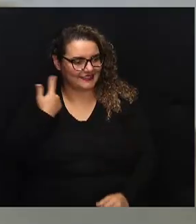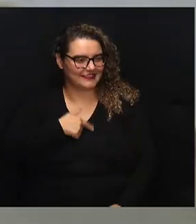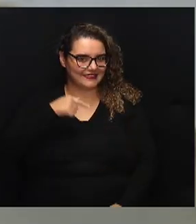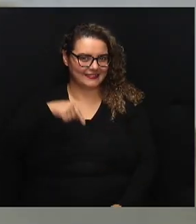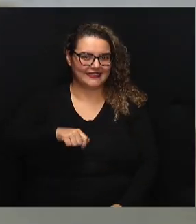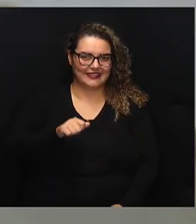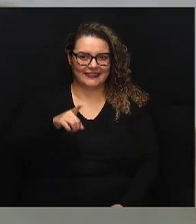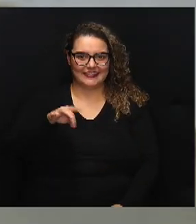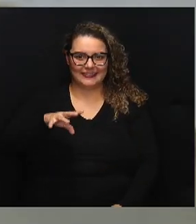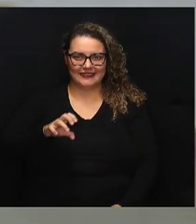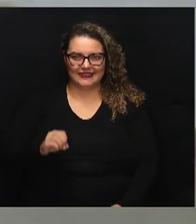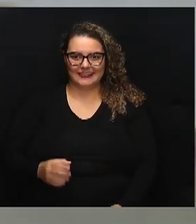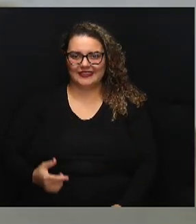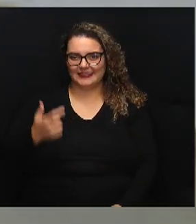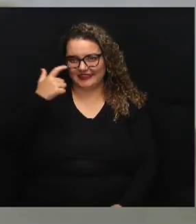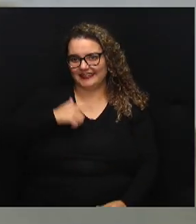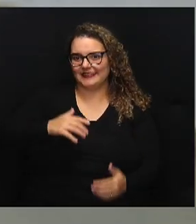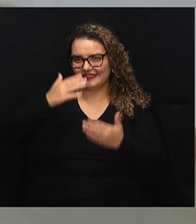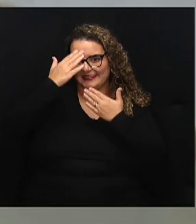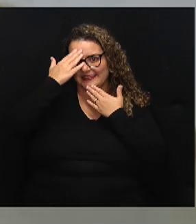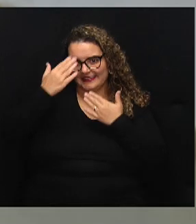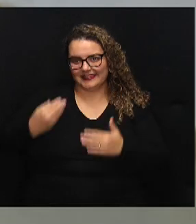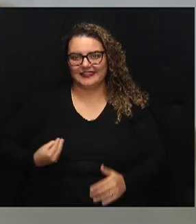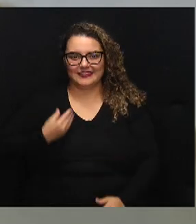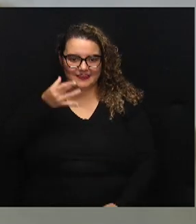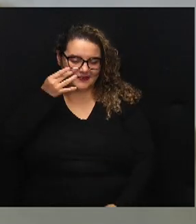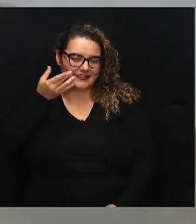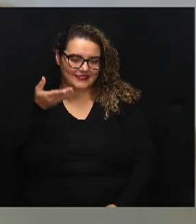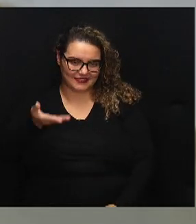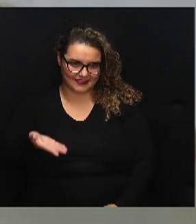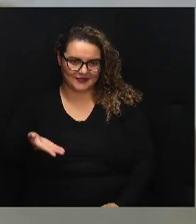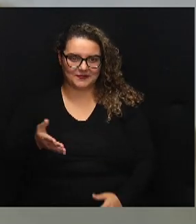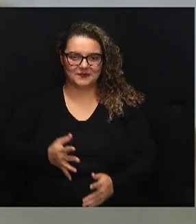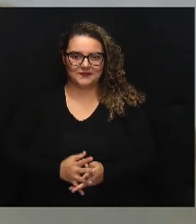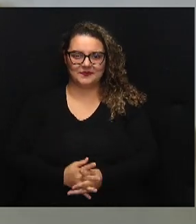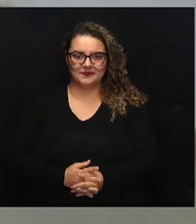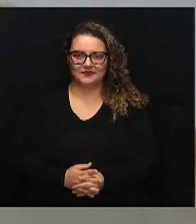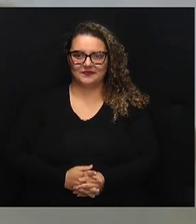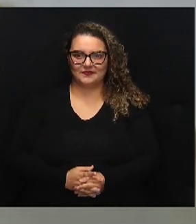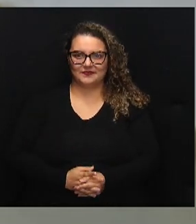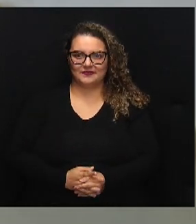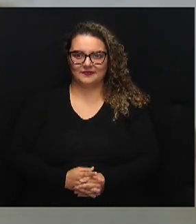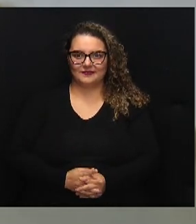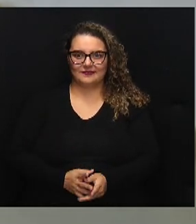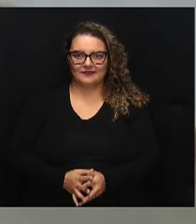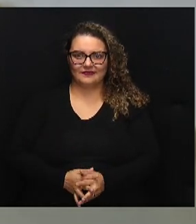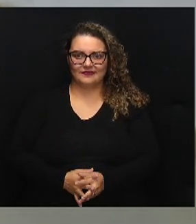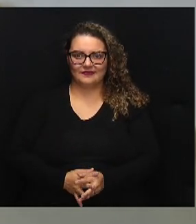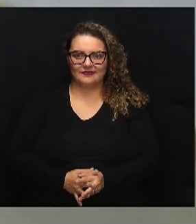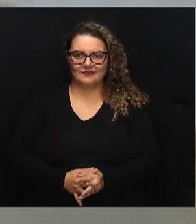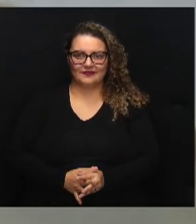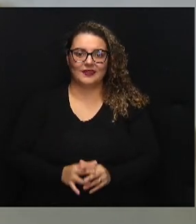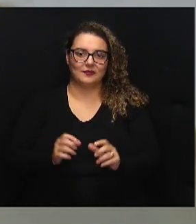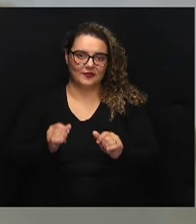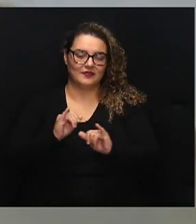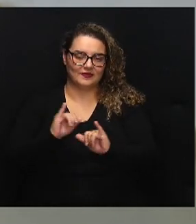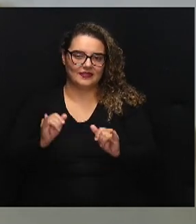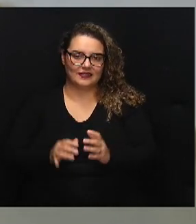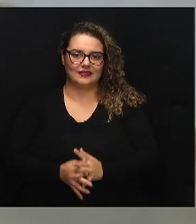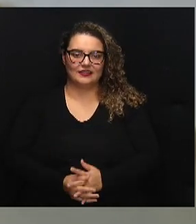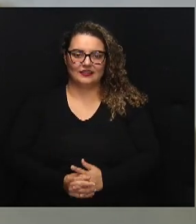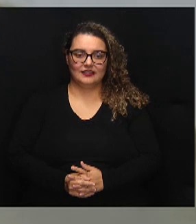Adélio. Eu que agradeço a presença de vocês aqui para poder divulgar, com esse intuito